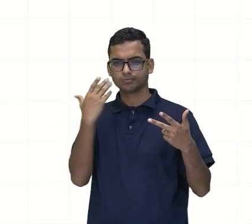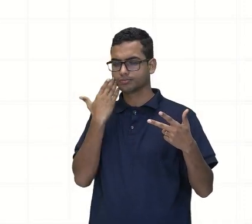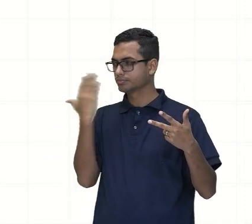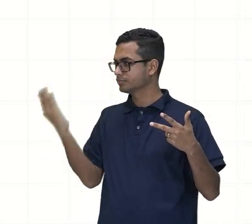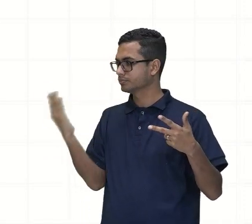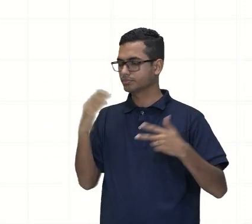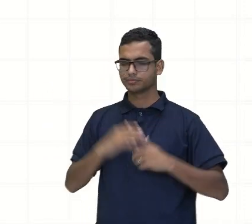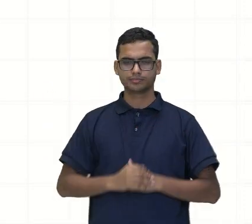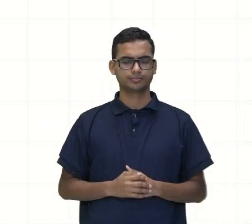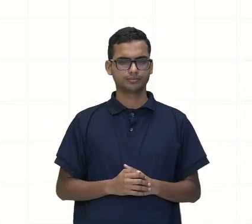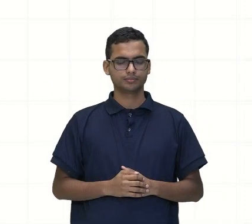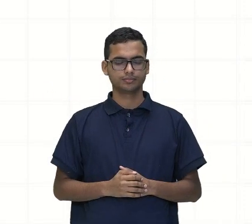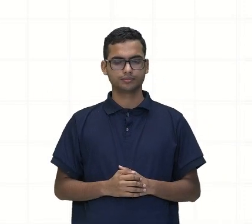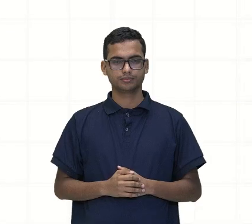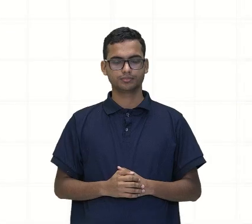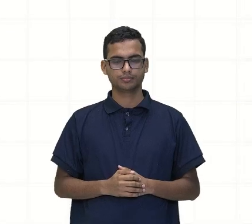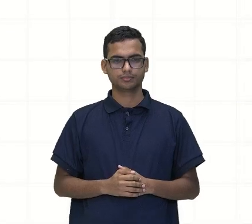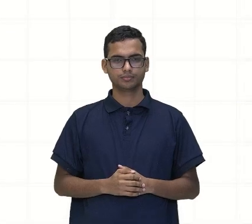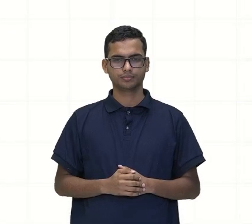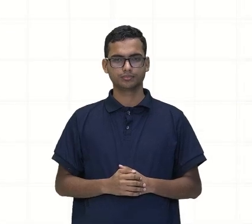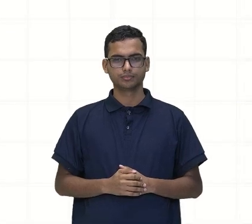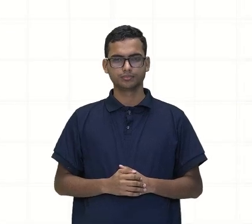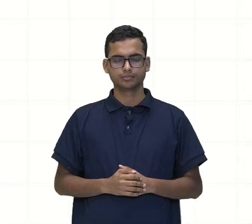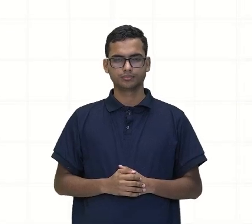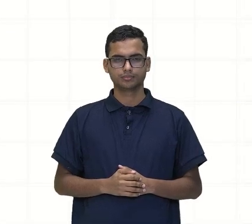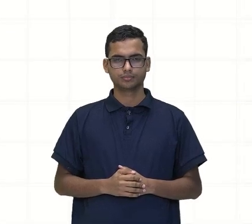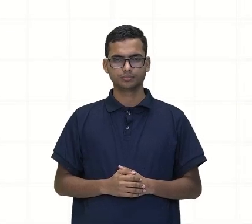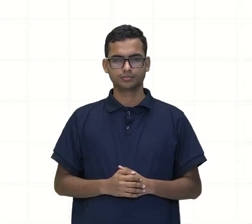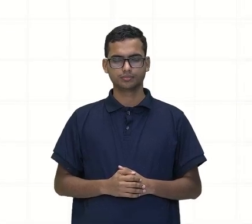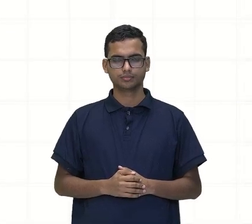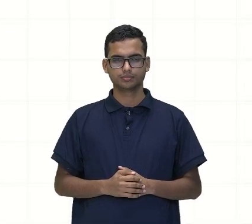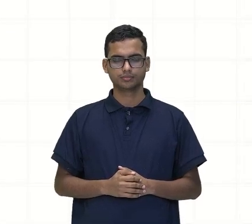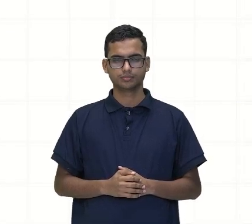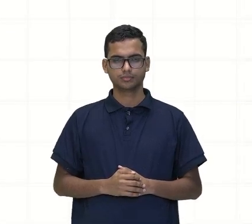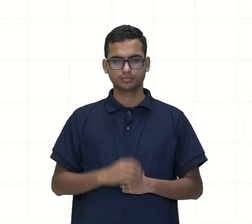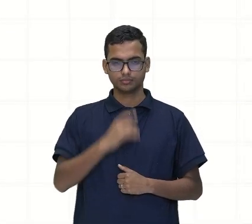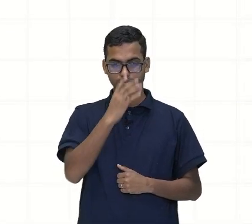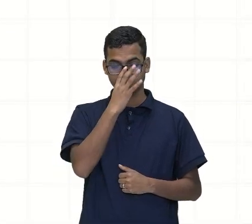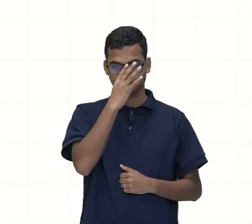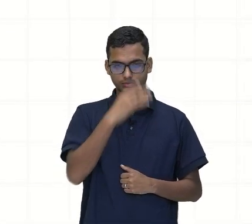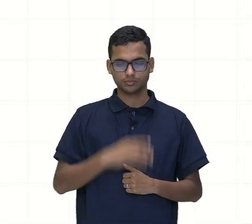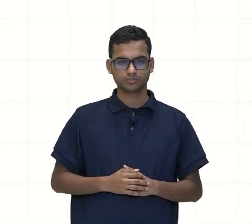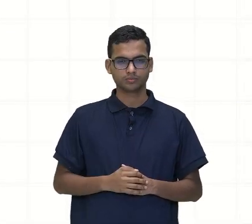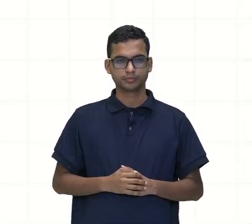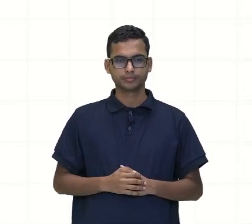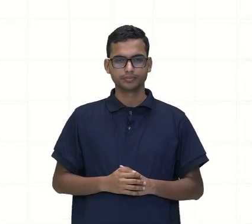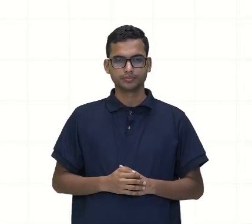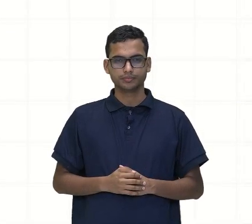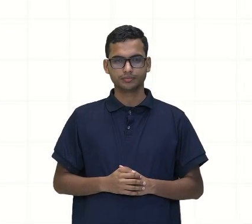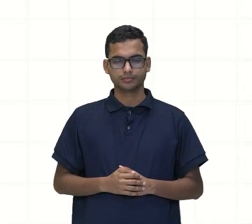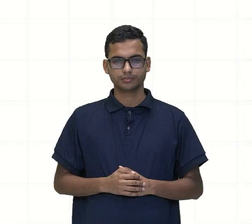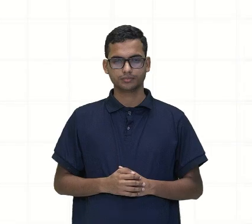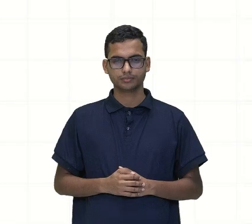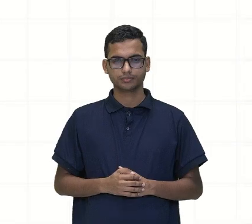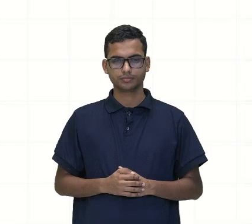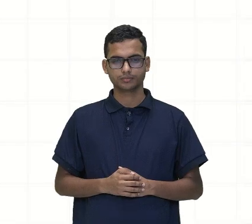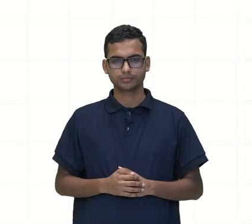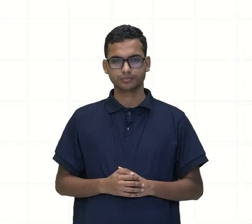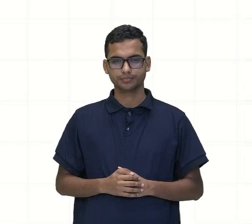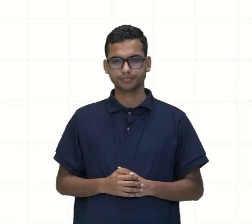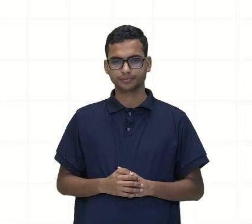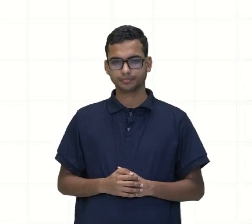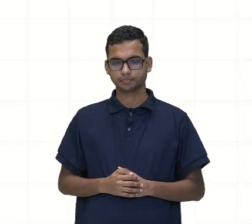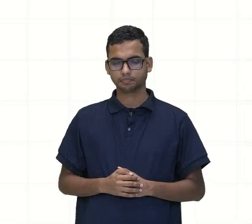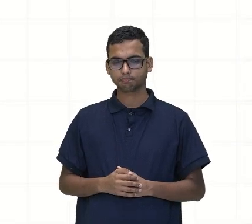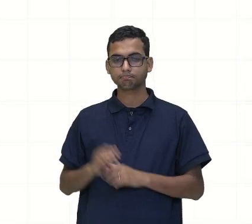Só ajeitar aqui o 2, que apagou um pouco. Menos 2 é a cidade de Porto Alegre, que está representada aqui pela